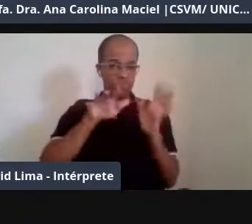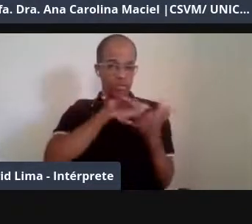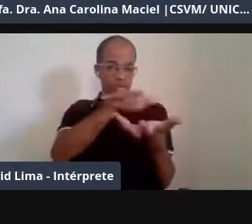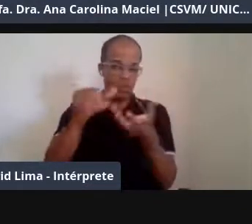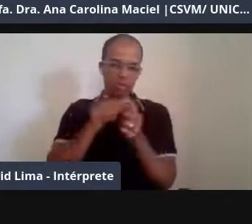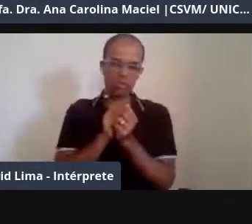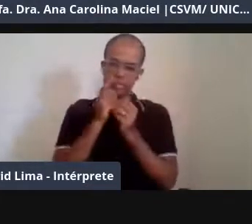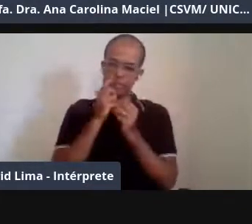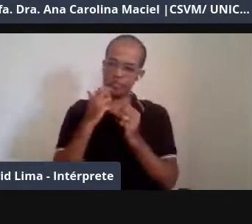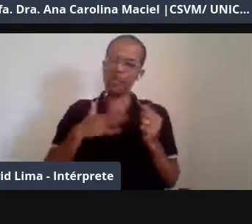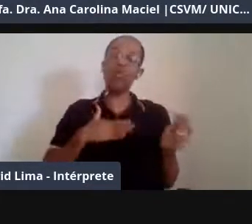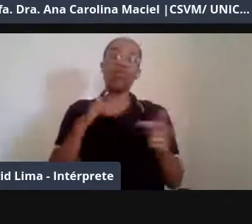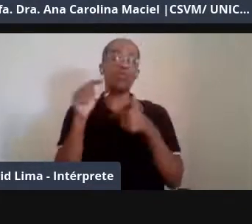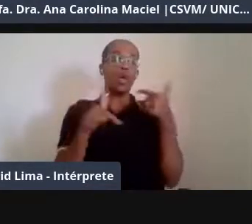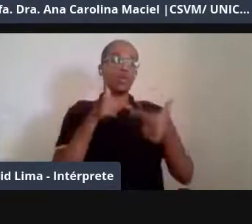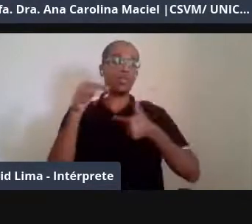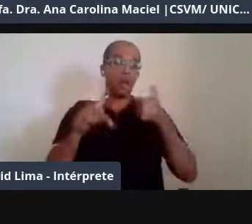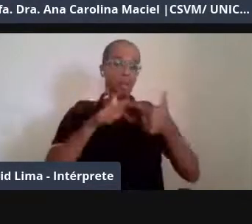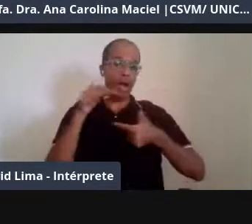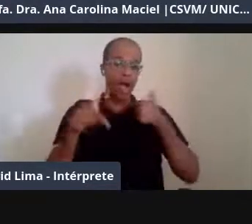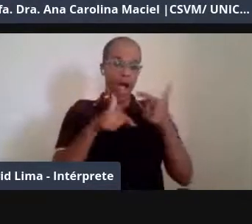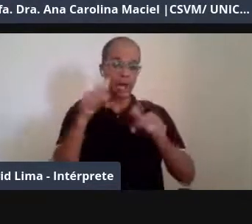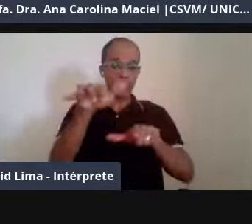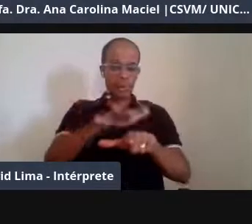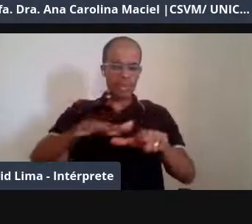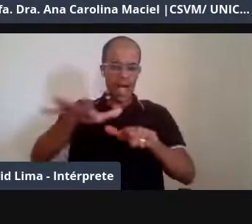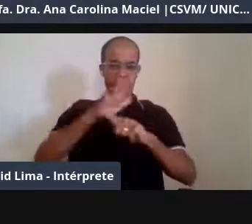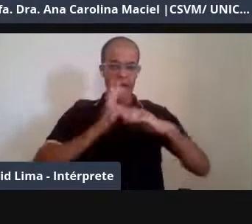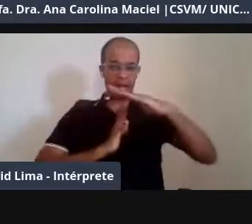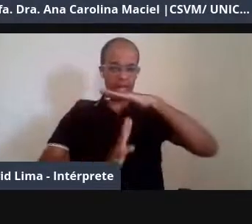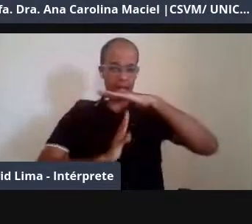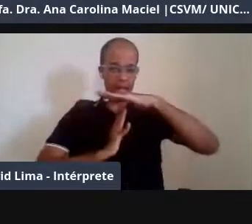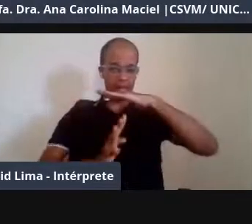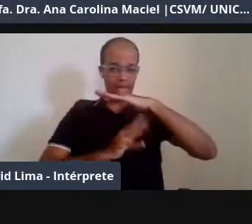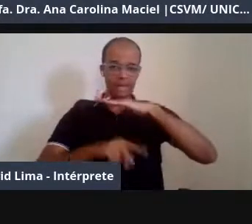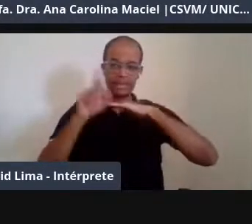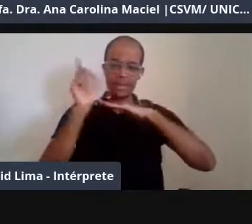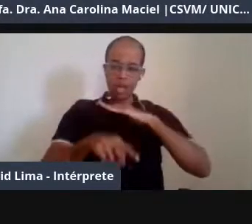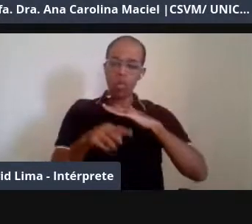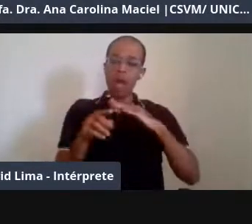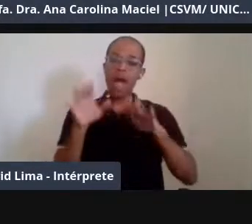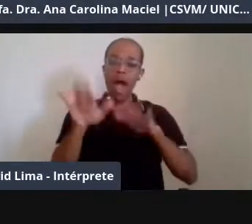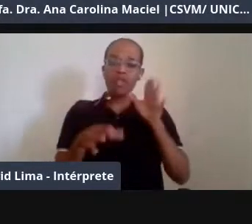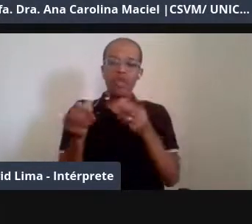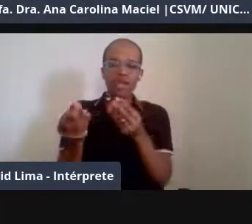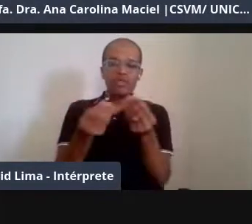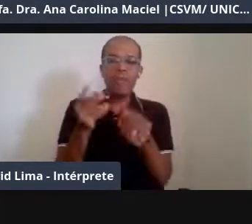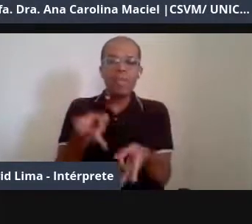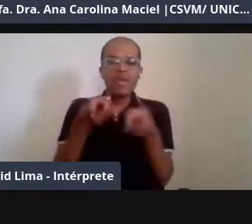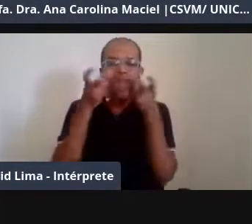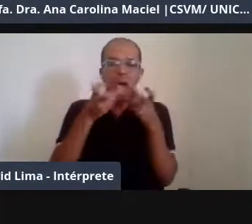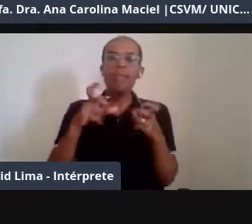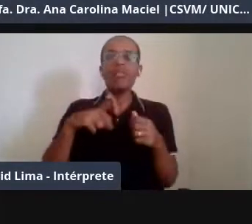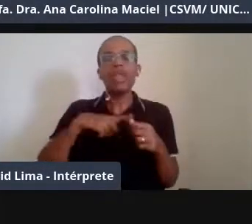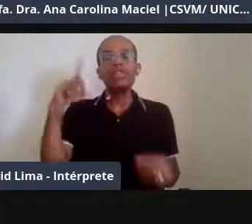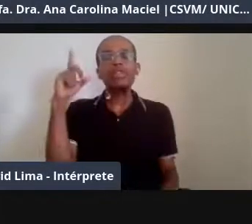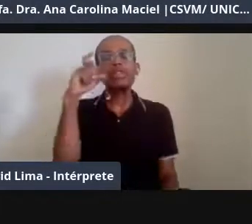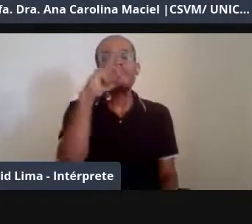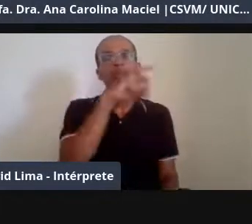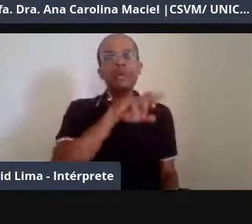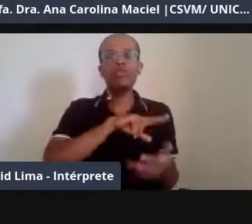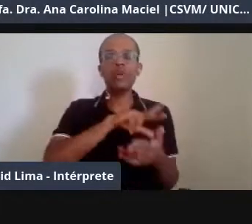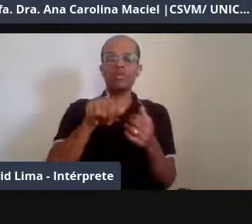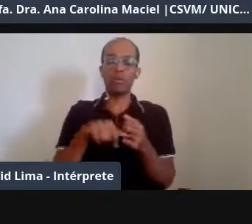Meus trabalhos na área da imigração consideram muitas vezes as dificuldades. Consideramos, por